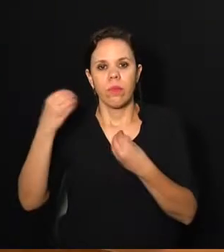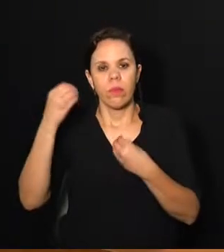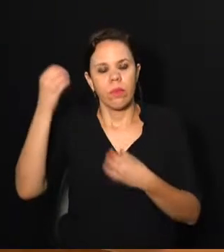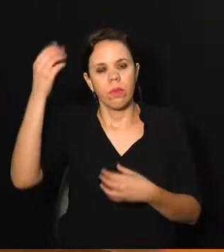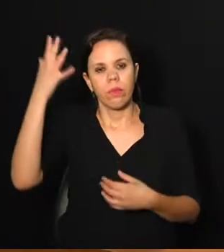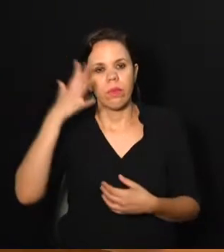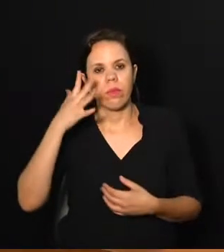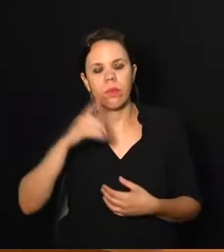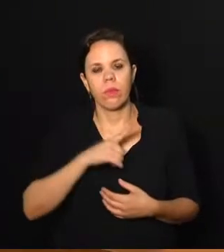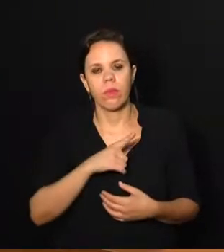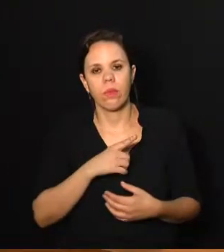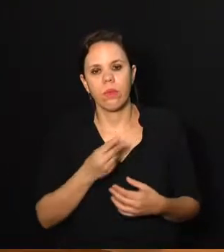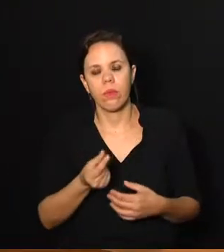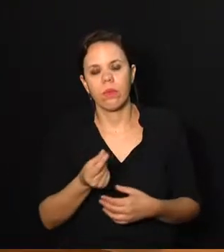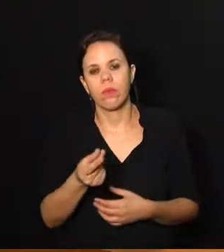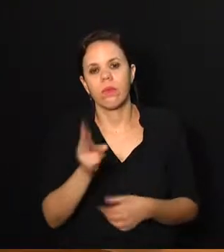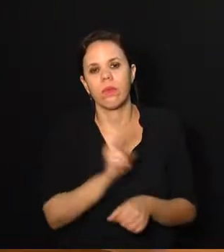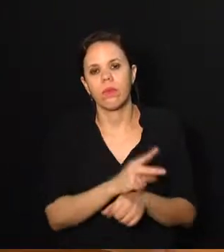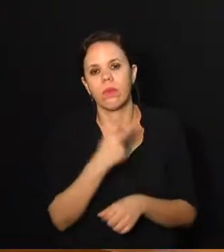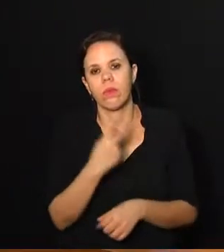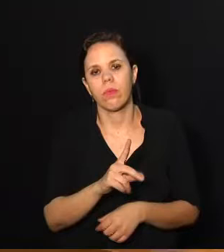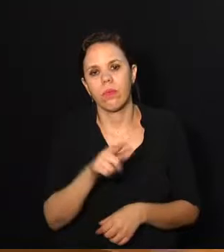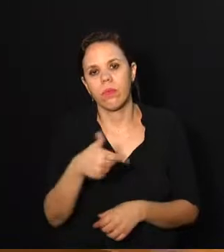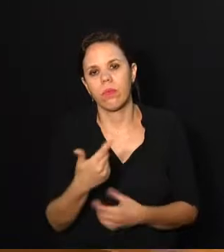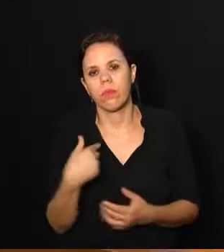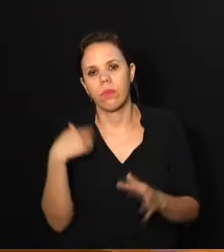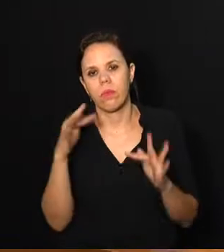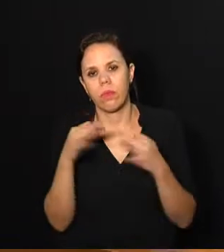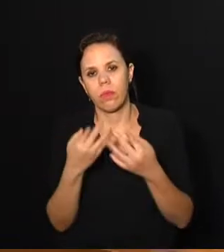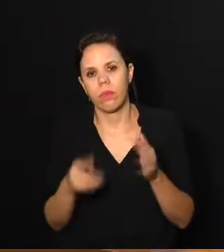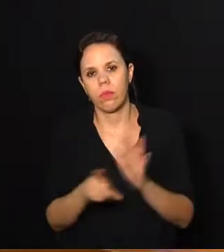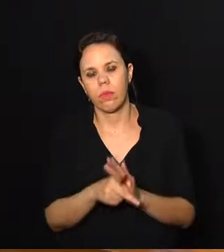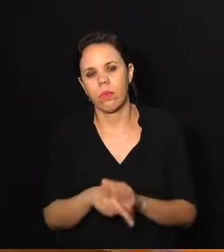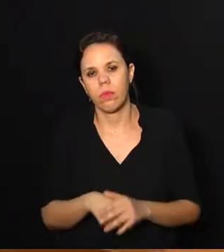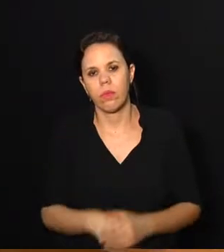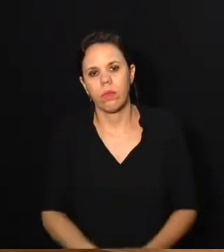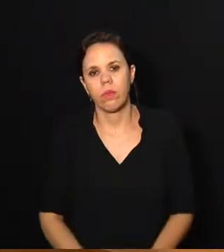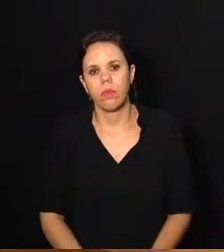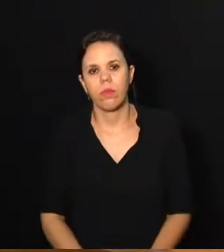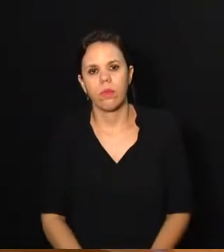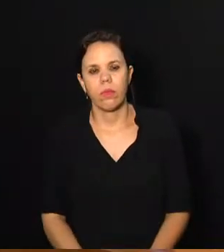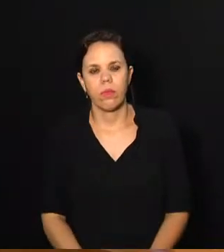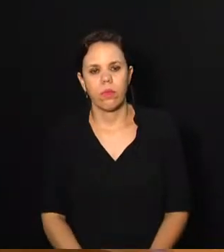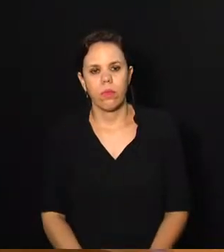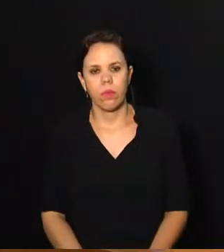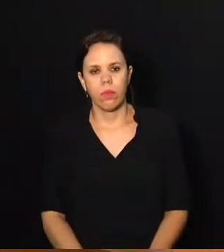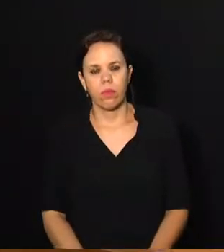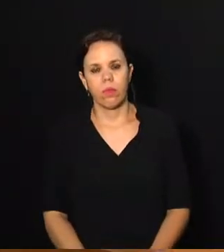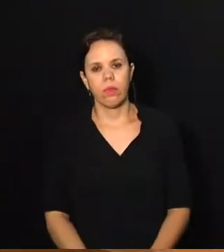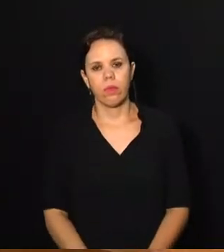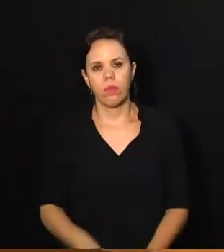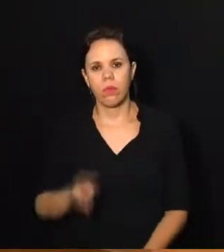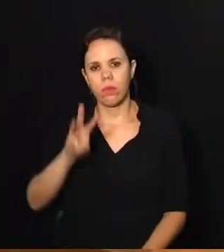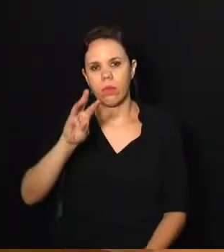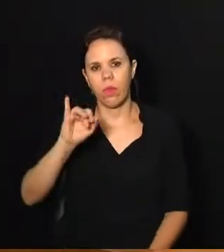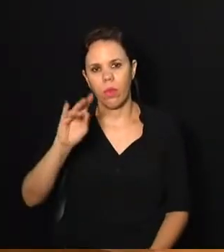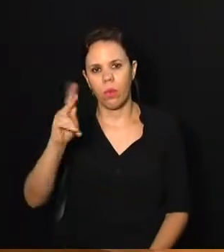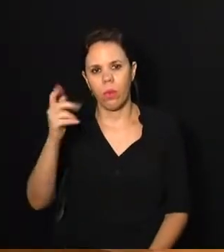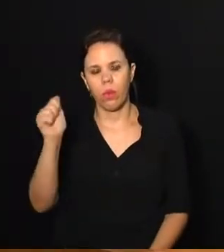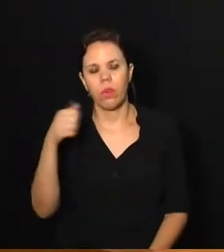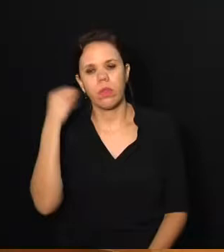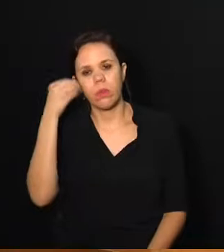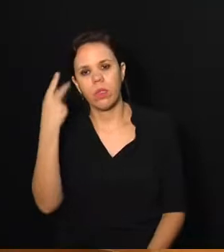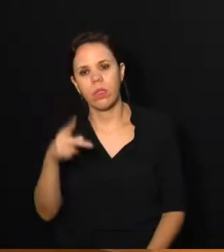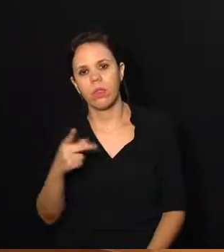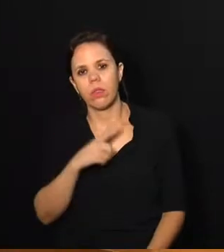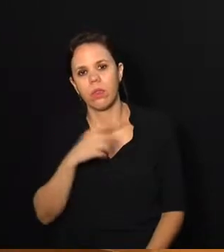de termos um bom tempo para cuidar deles e depois cuidar da nossa também. Então, tá beleza. William, você pode contar um pouco da experiência que